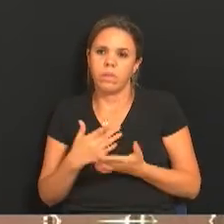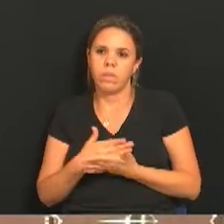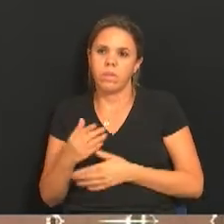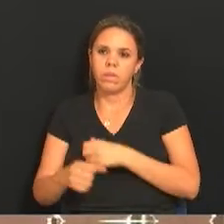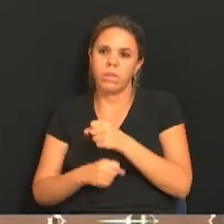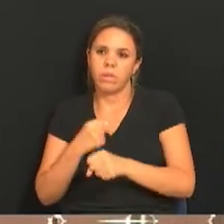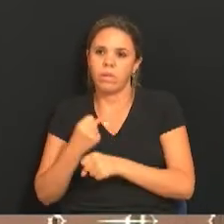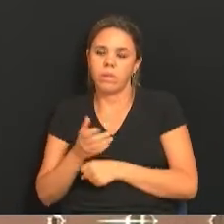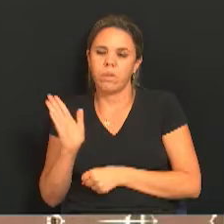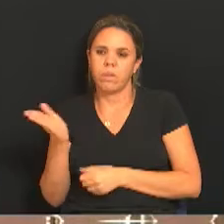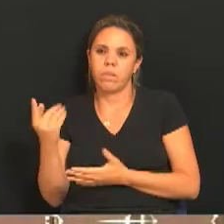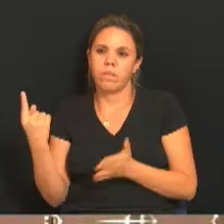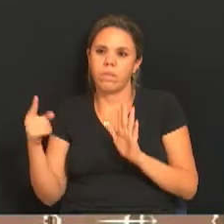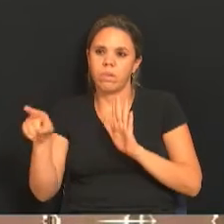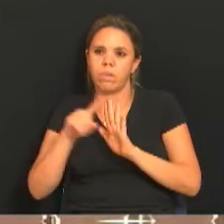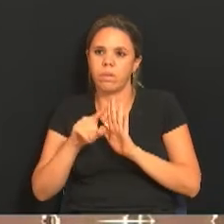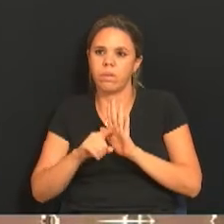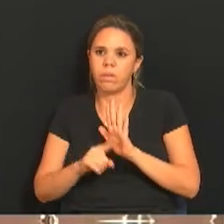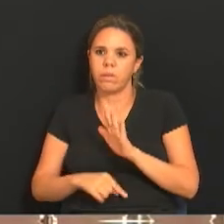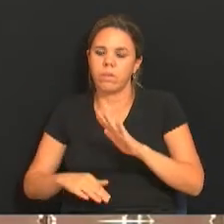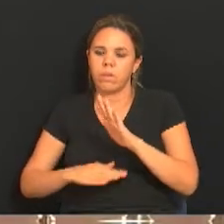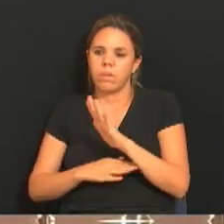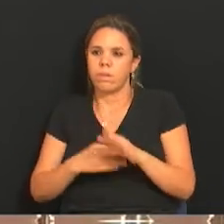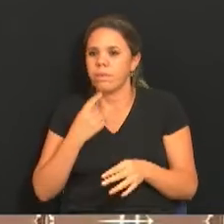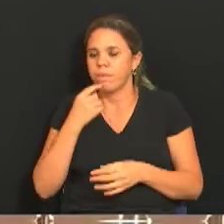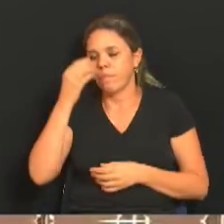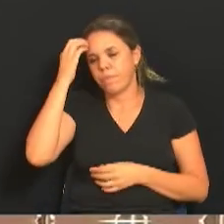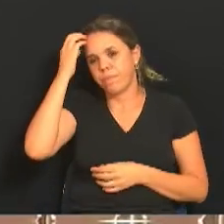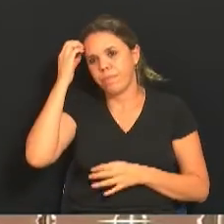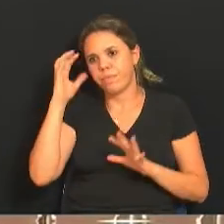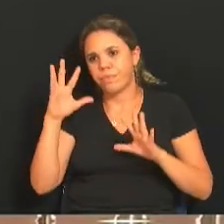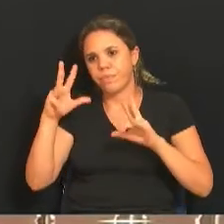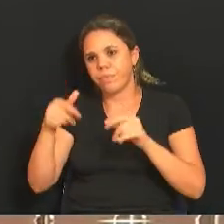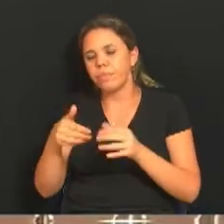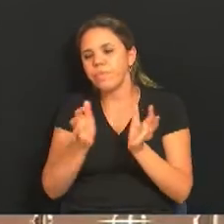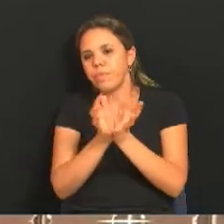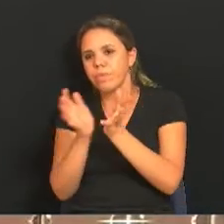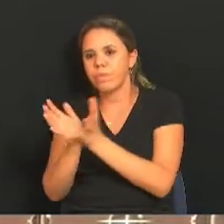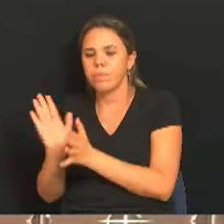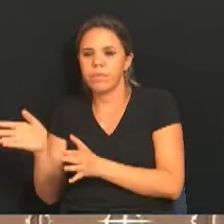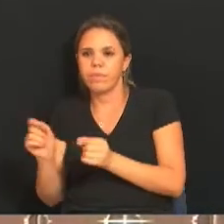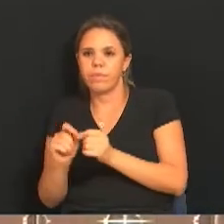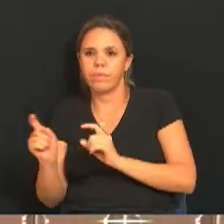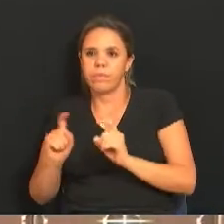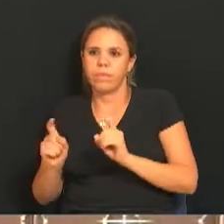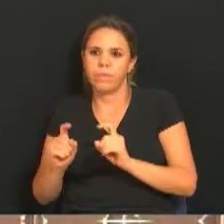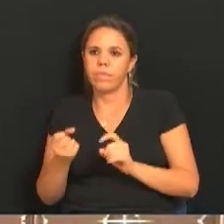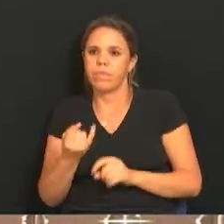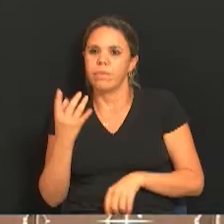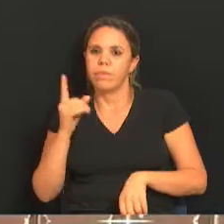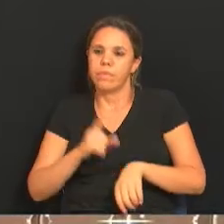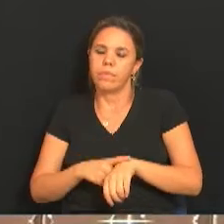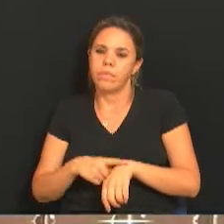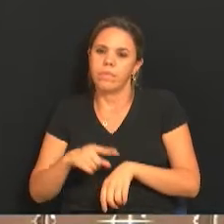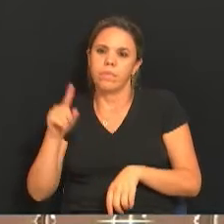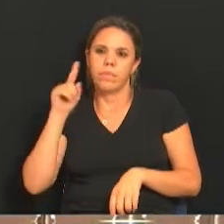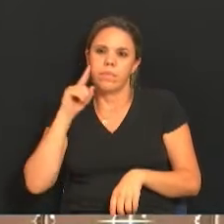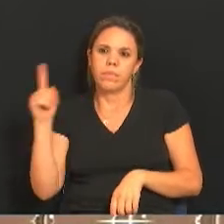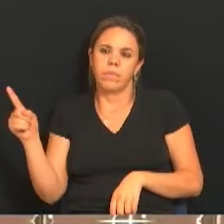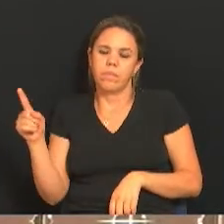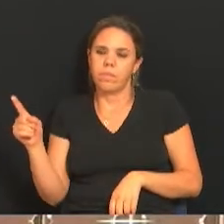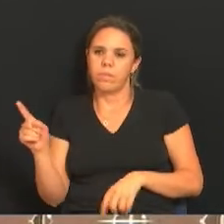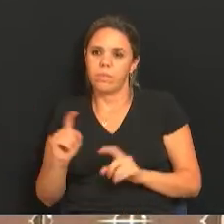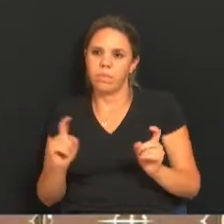já tem que fazer, dentro do calendário da Câmara Municipal, todas as comissões já têm que fazer a previsão de suas datas e das